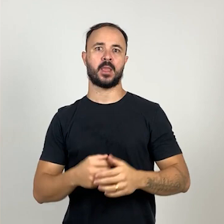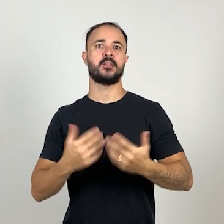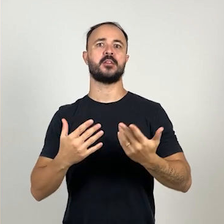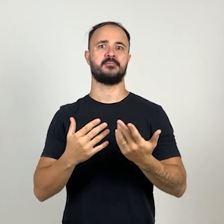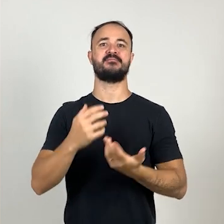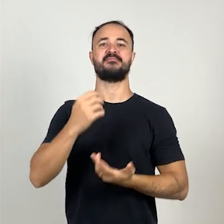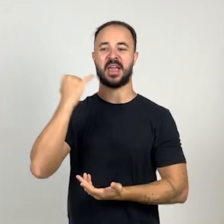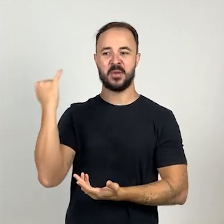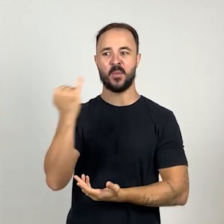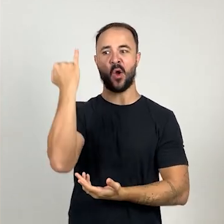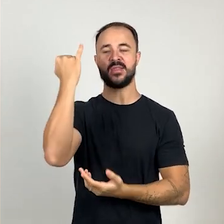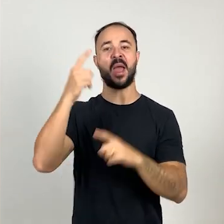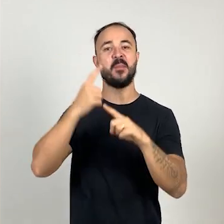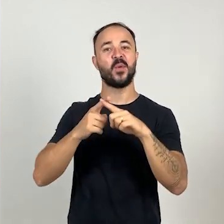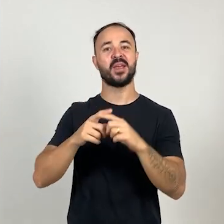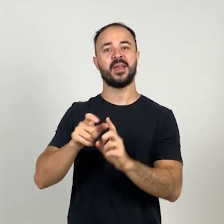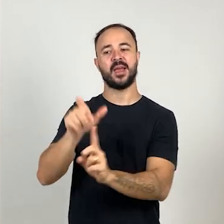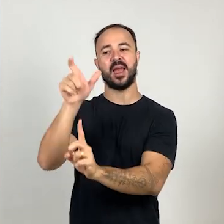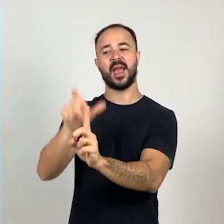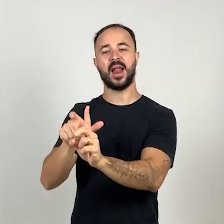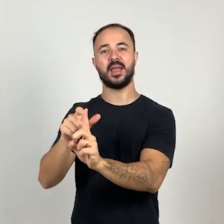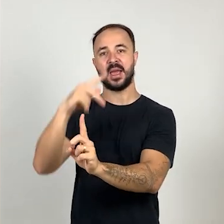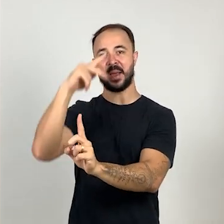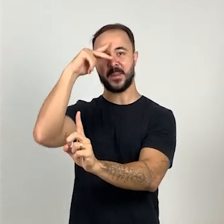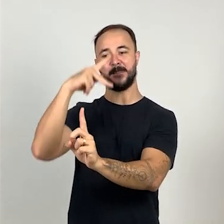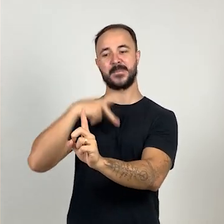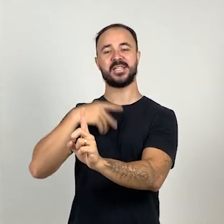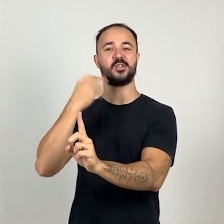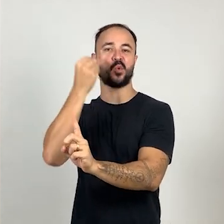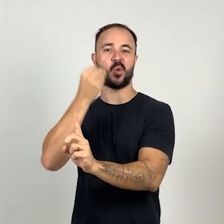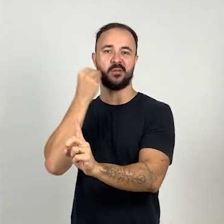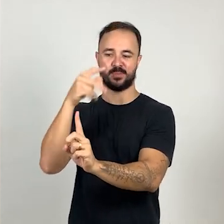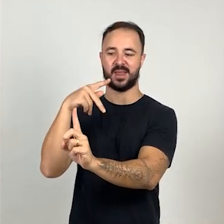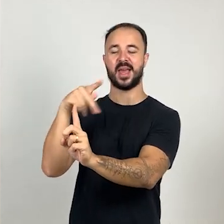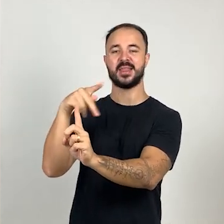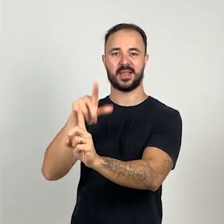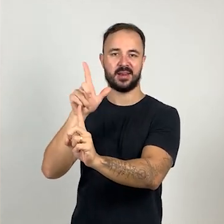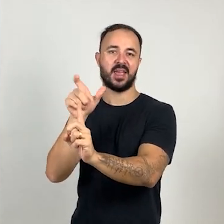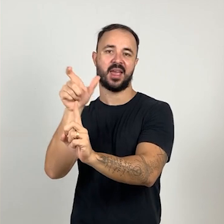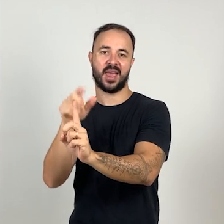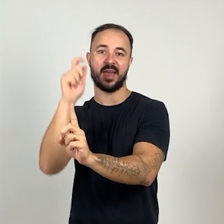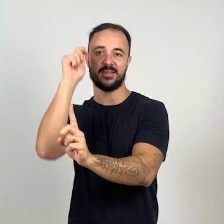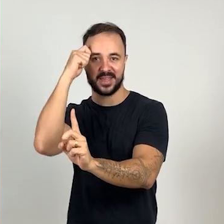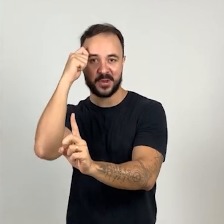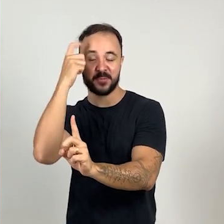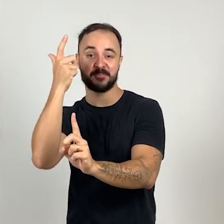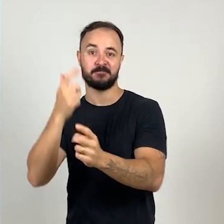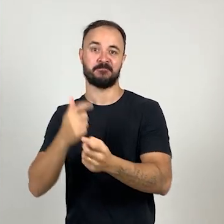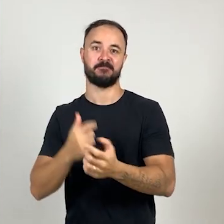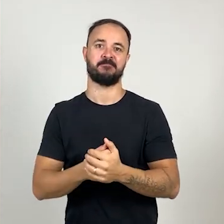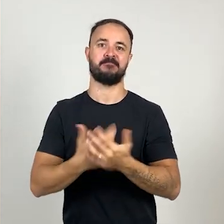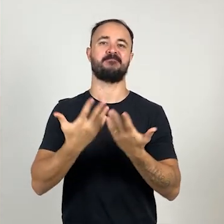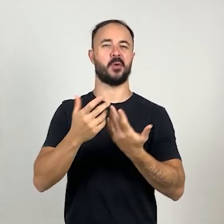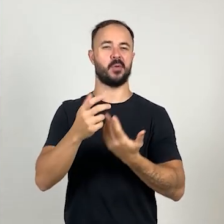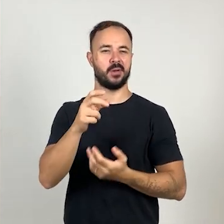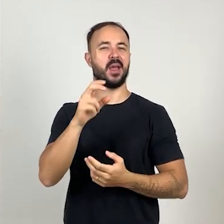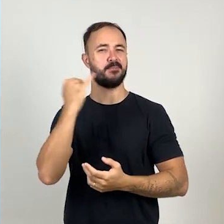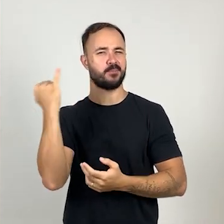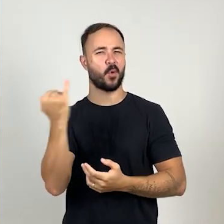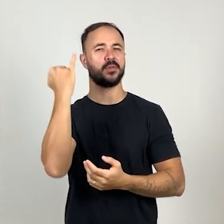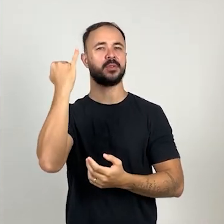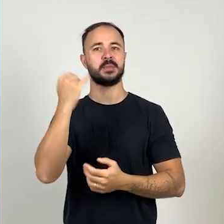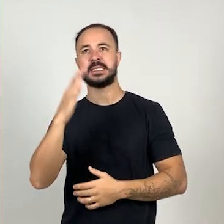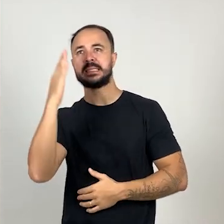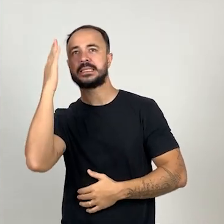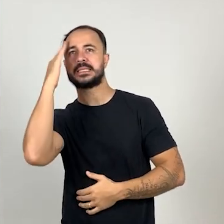como testemunho pessoal, Na Minha Pele é uma obra que contribui para ampliar o debate sobre o racismo e